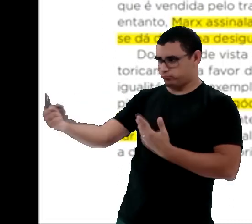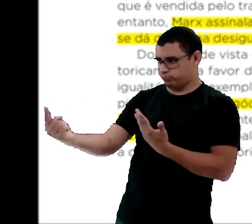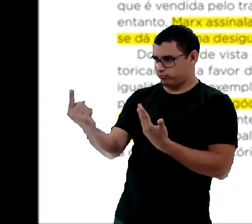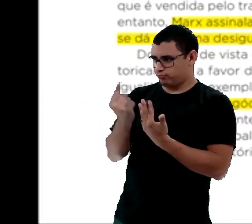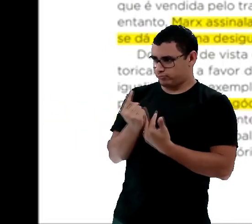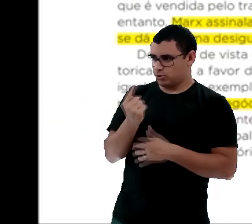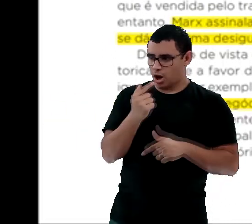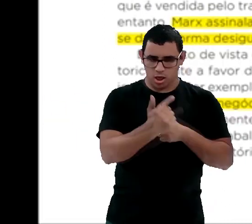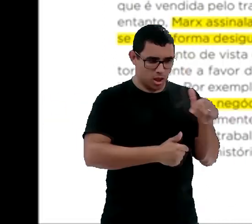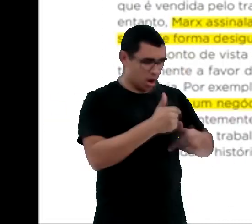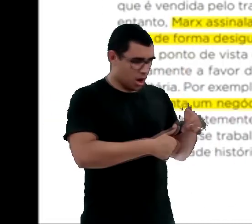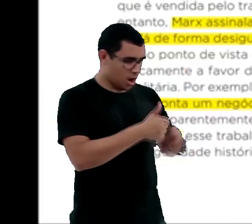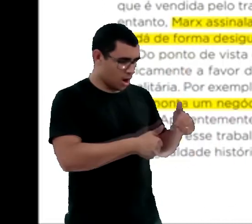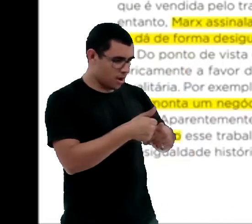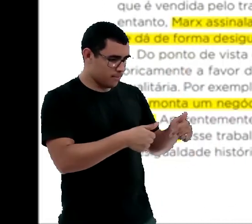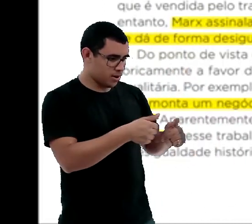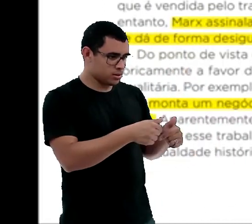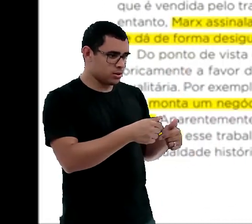Então é isso que Marx pensa,